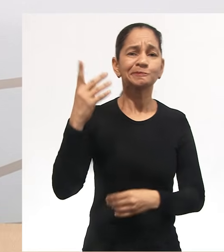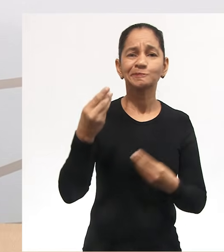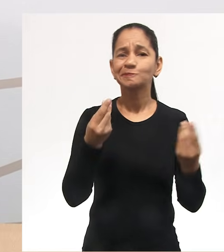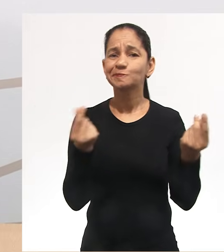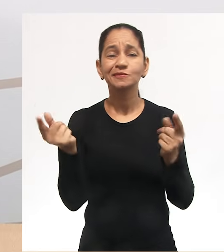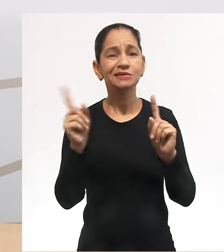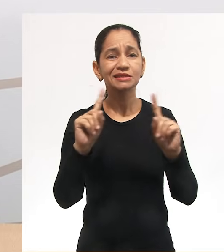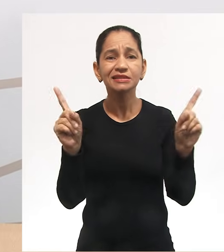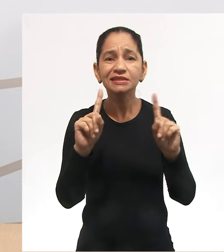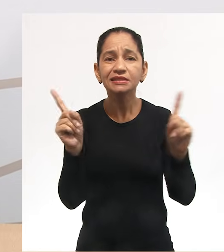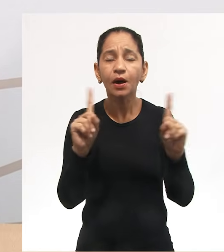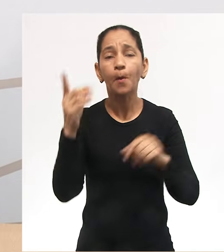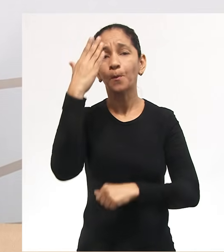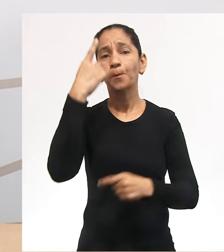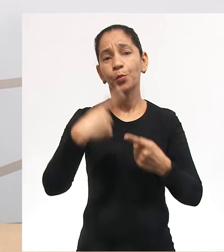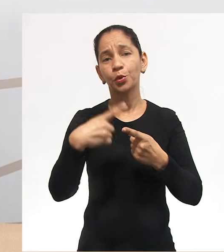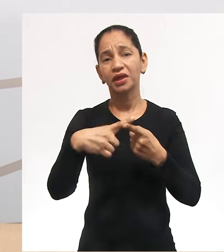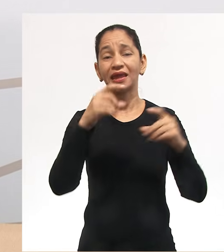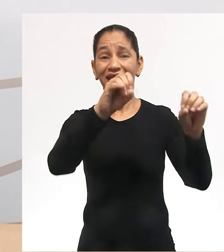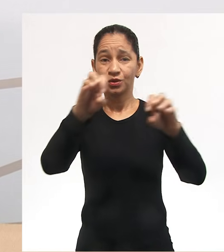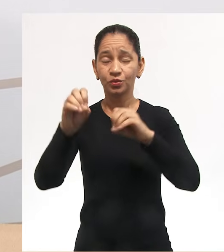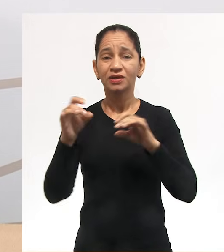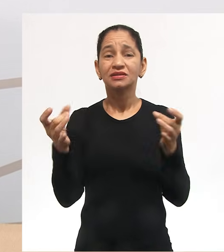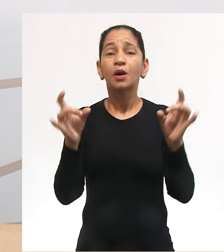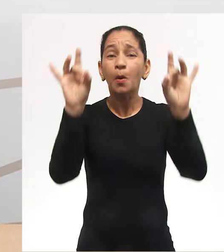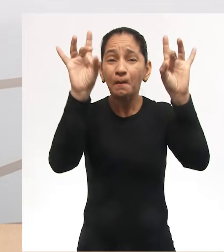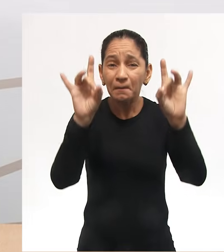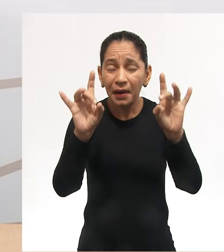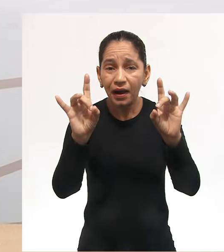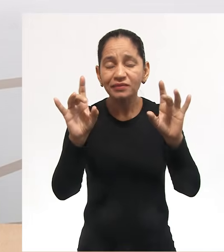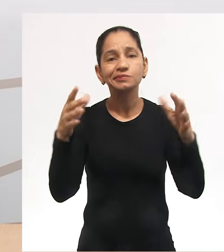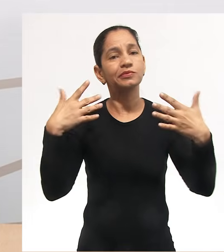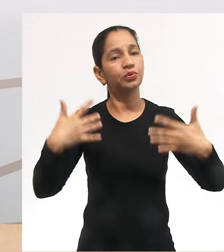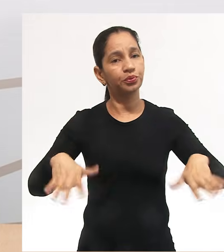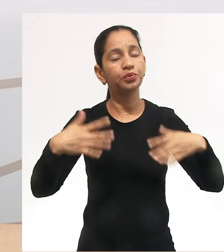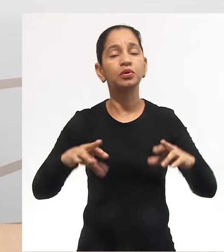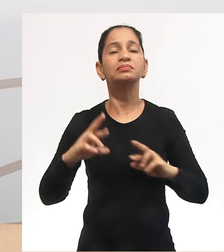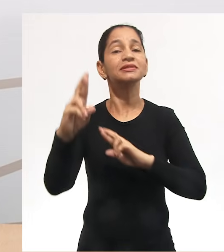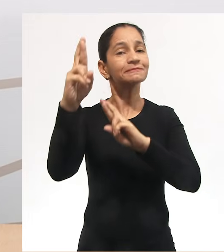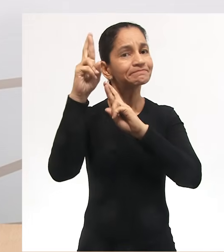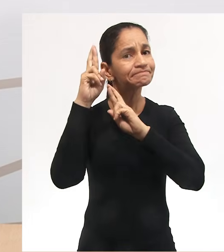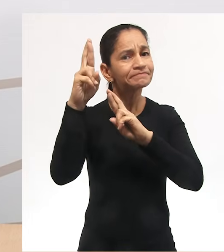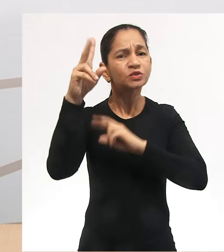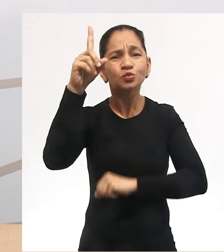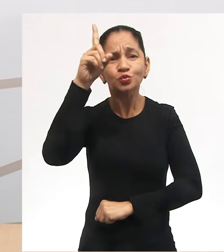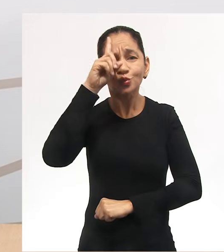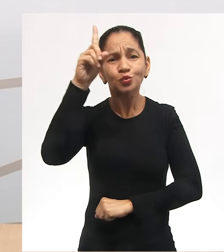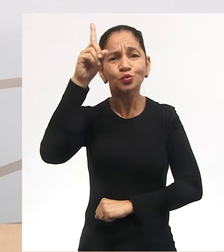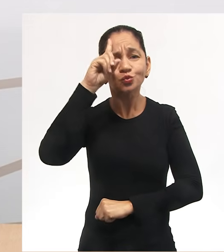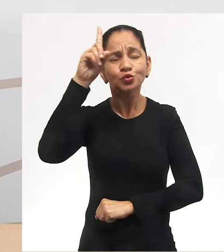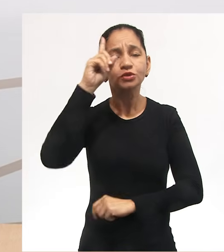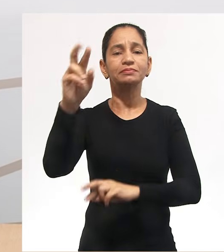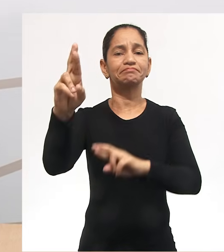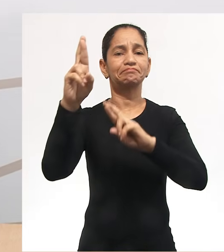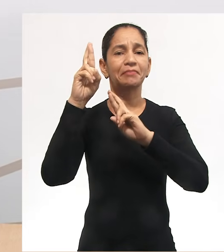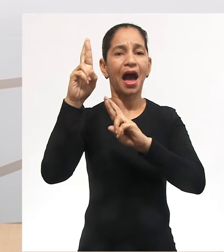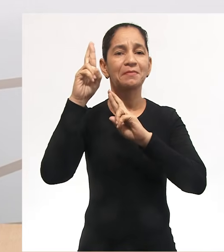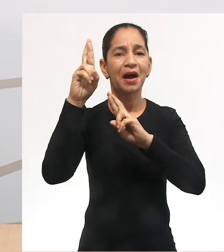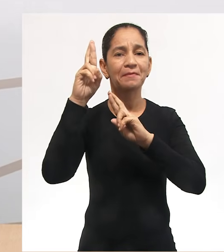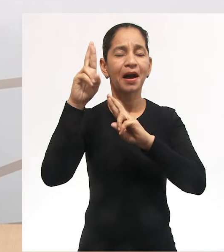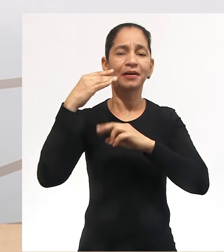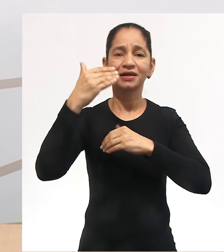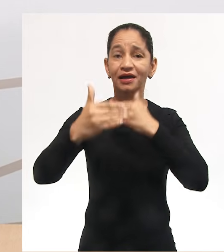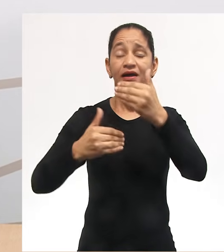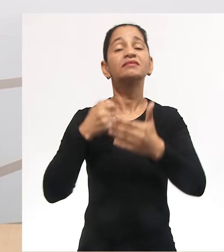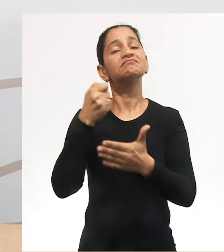"Será que eu vou ficar? Será que não?", porque a gente sabe que a educação especial, a gente precisa ter, resiliência todos os dias, a gente